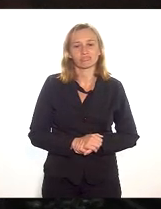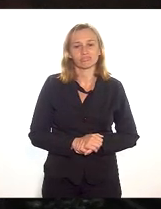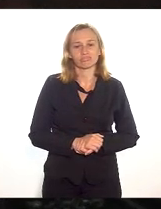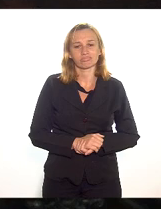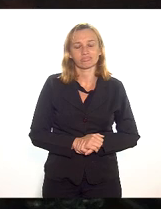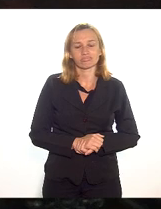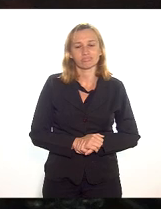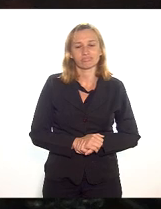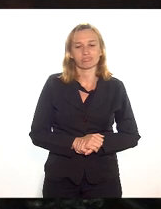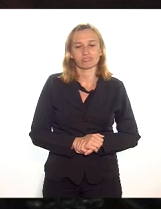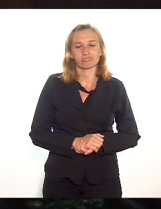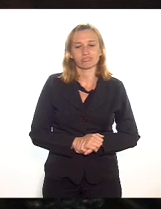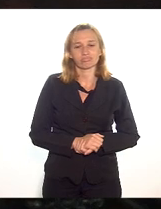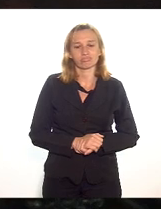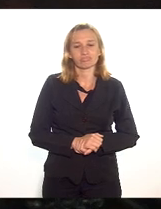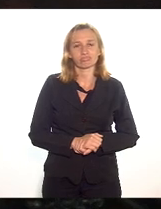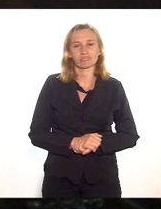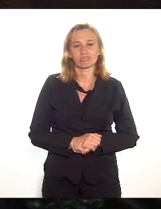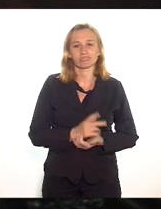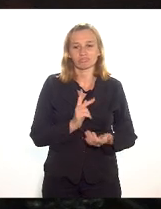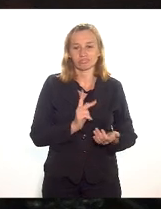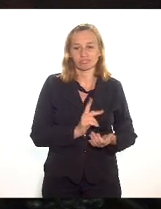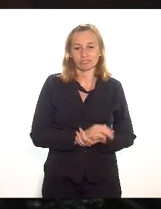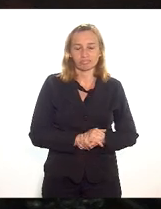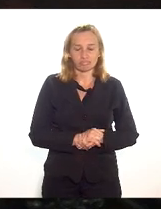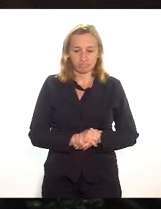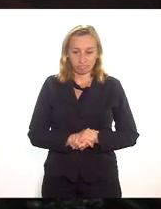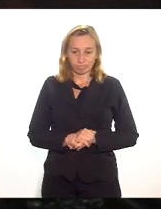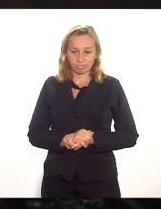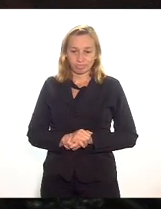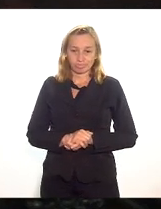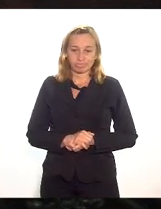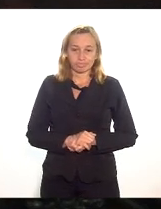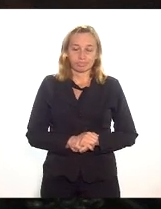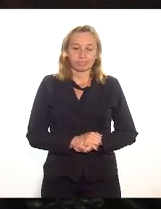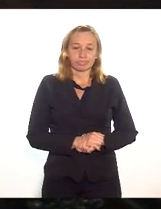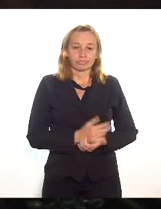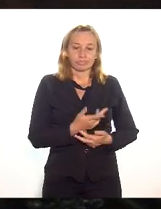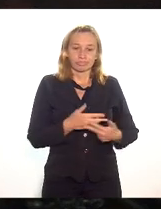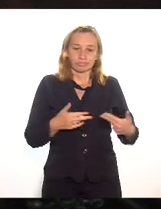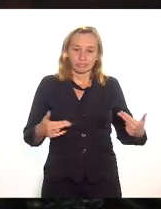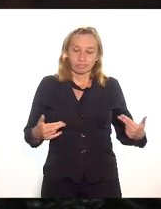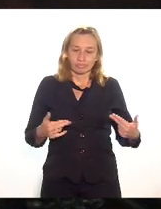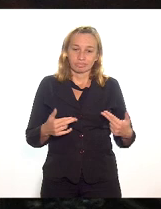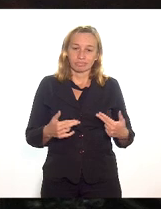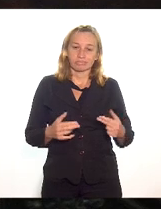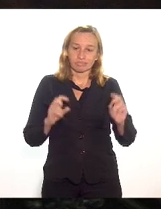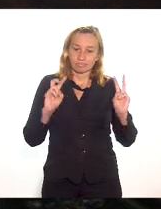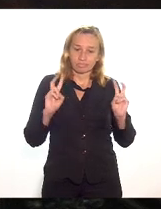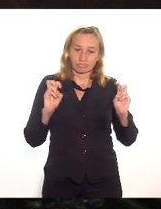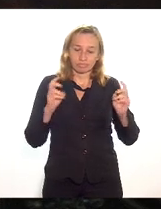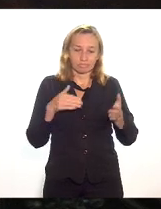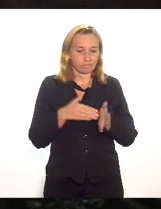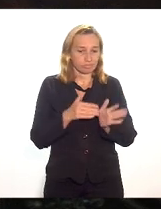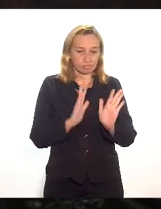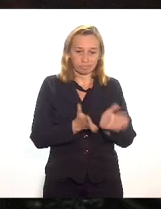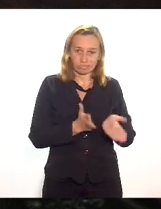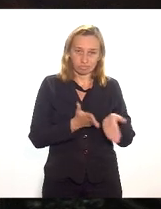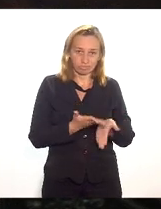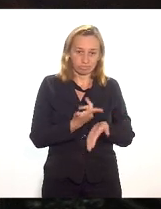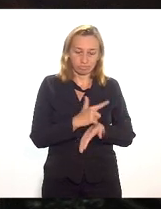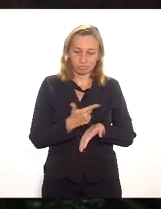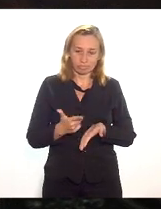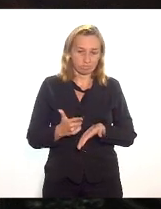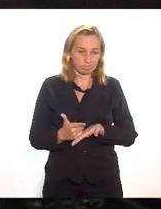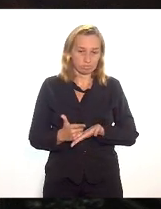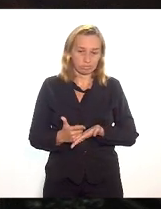completamente equivocados, com dezenas de itens que até hoje a gente não tem